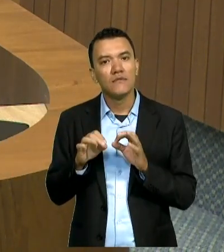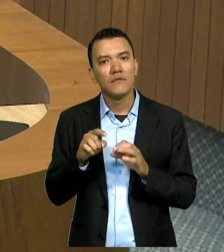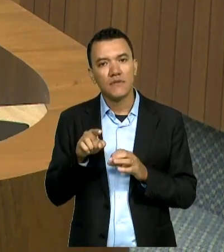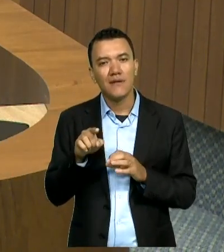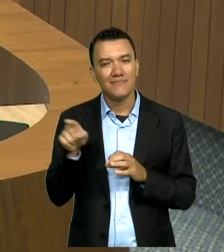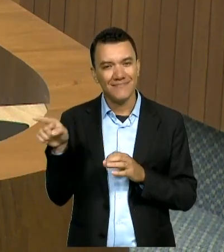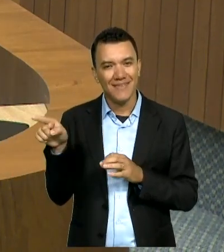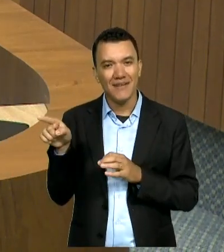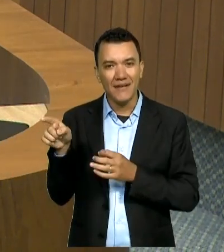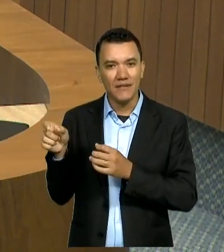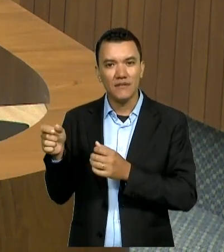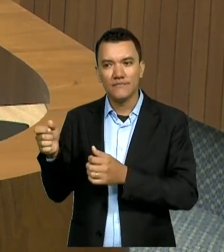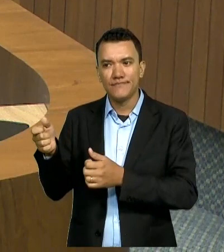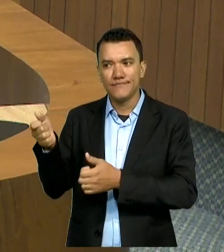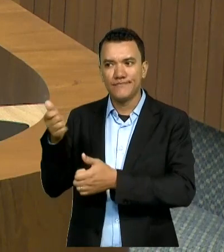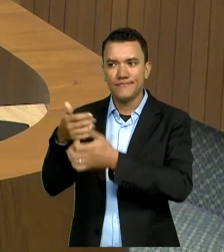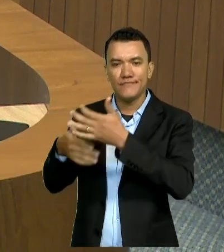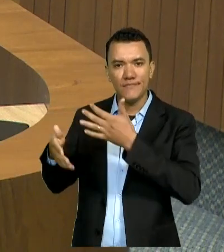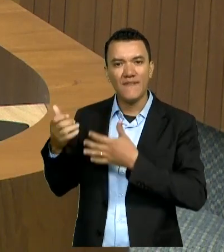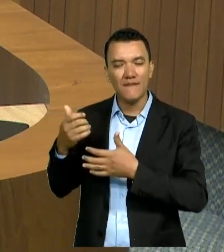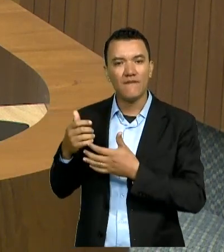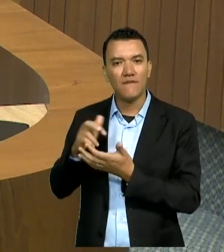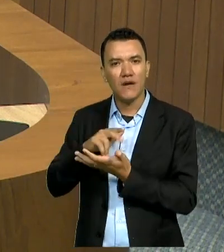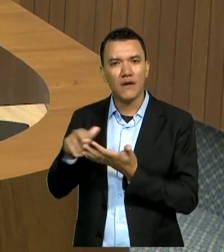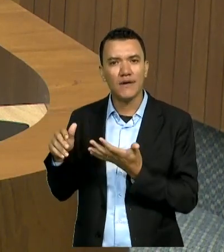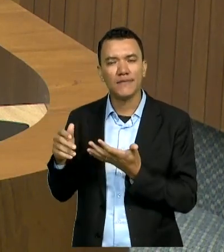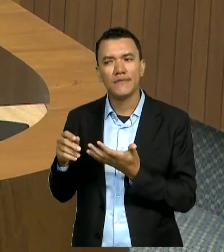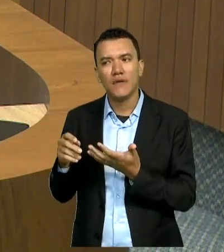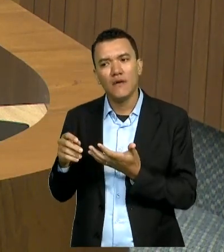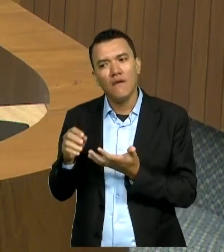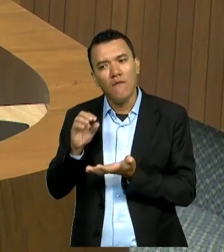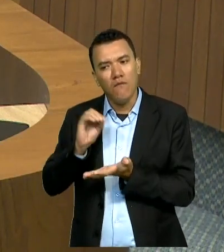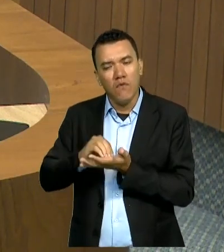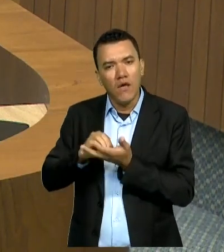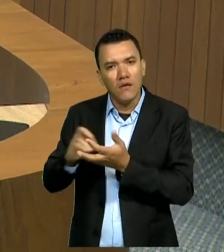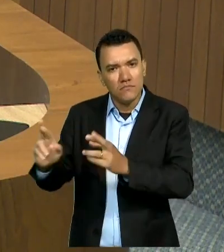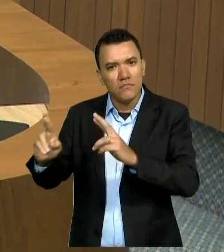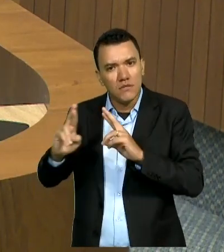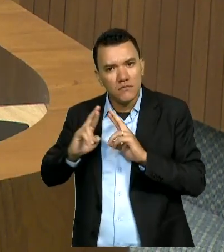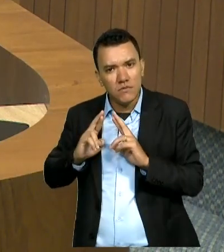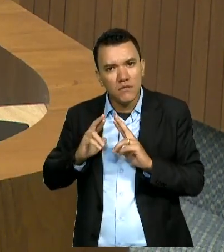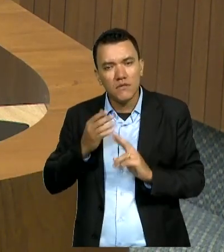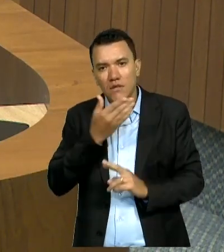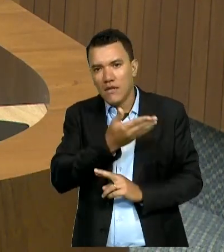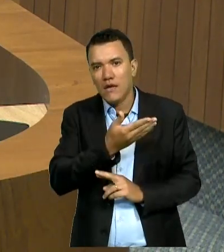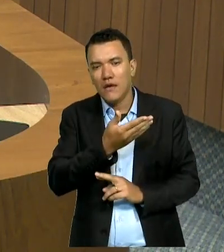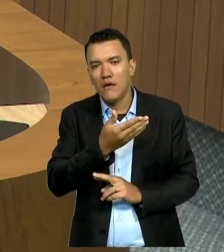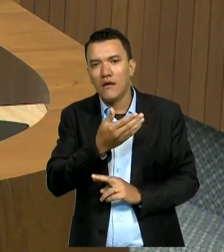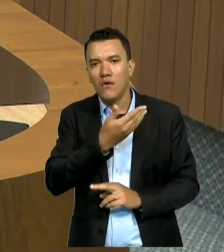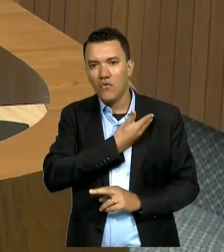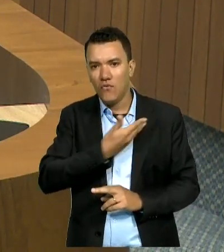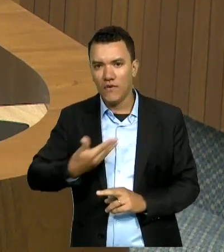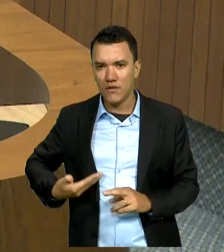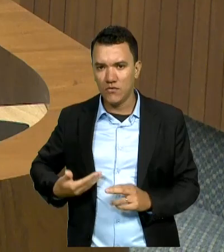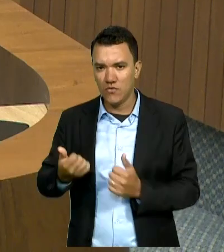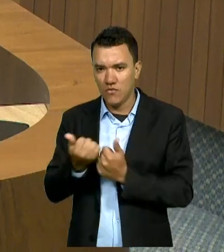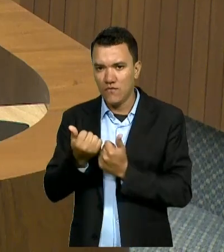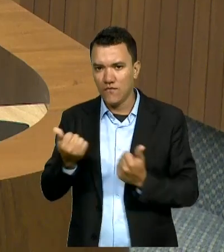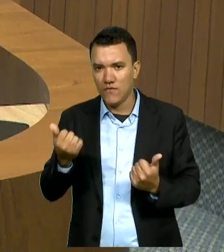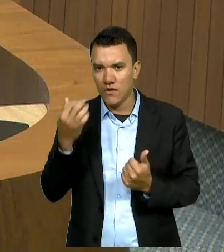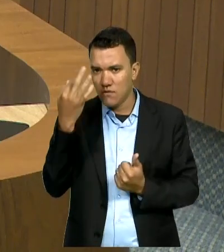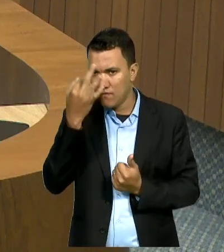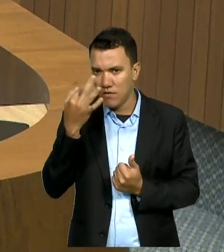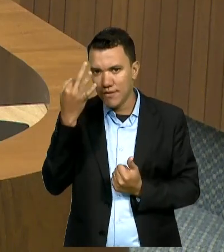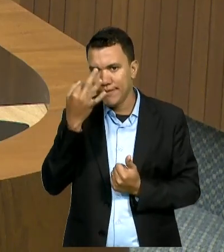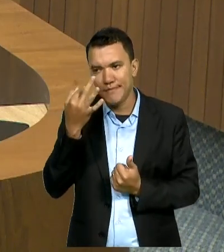fala várias e várias vezes, e faltando com respeito à pessoa do Felipe Camarão. Eu tenho certeza que ela não conhece o